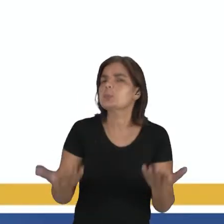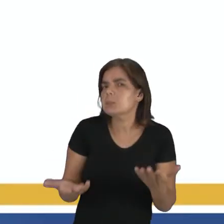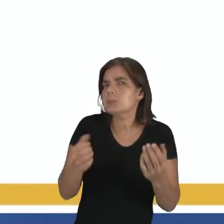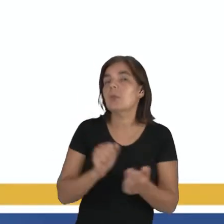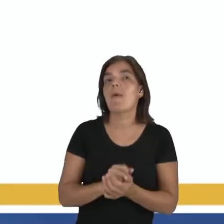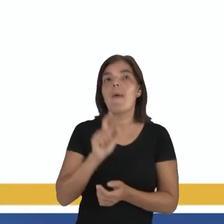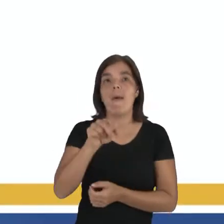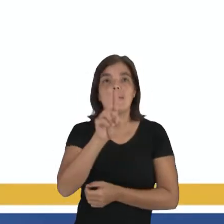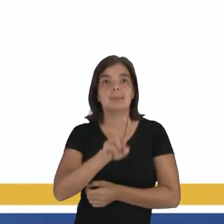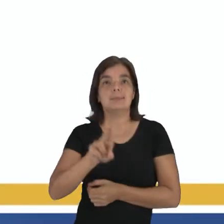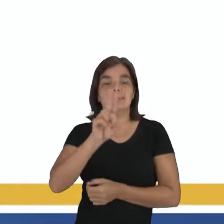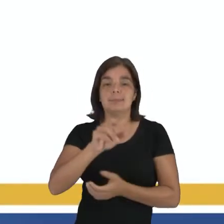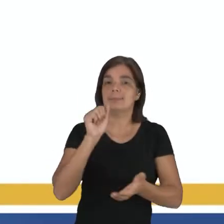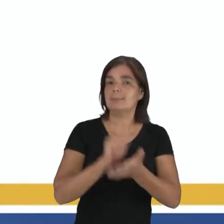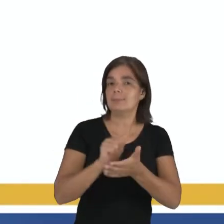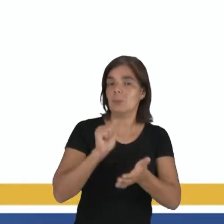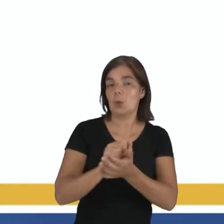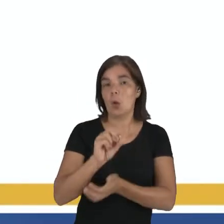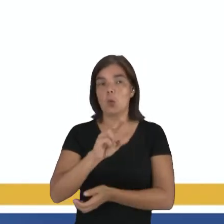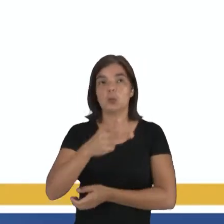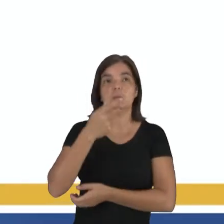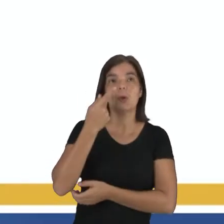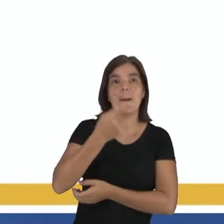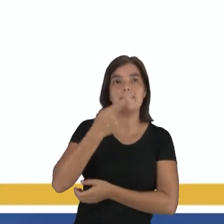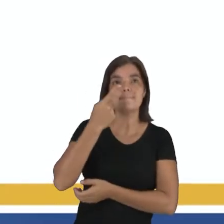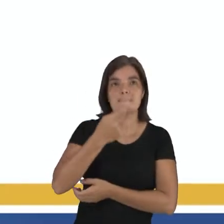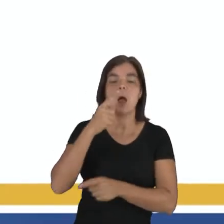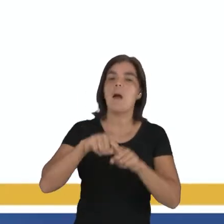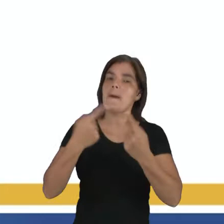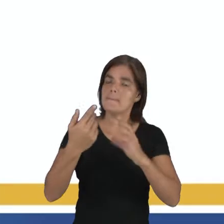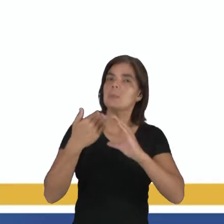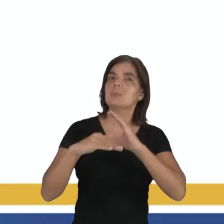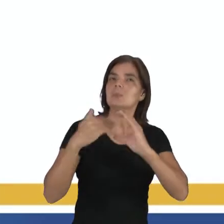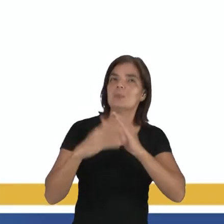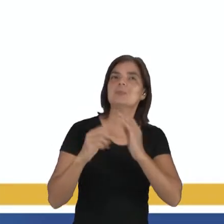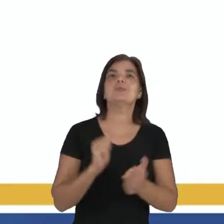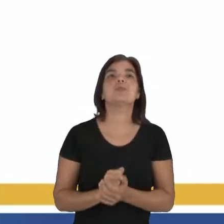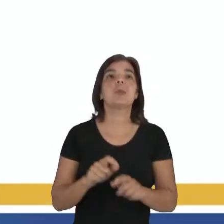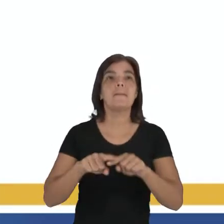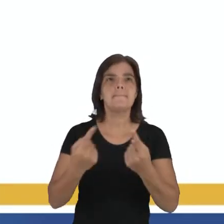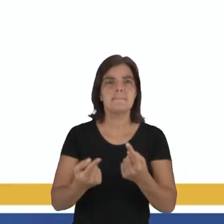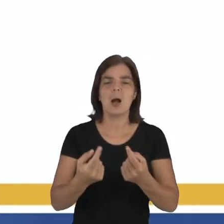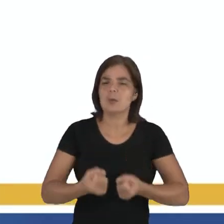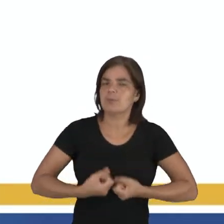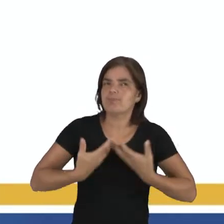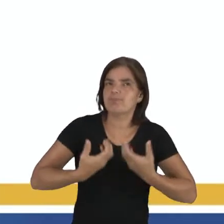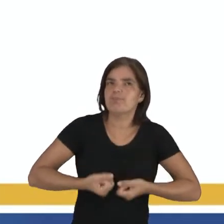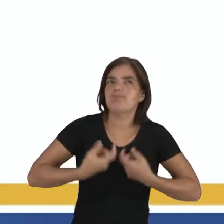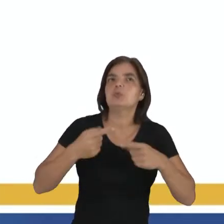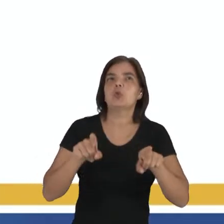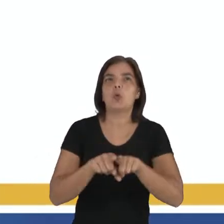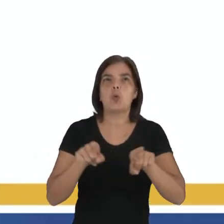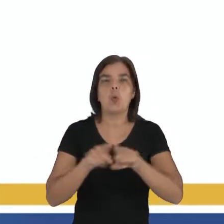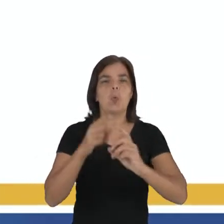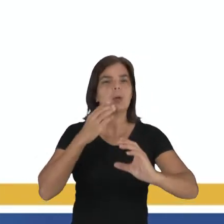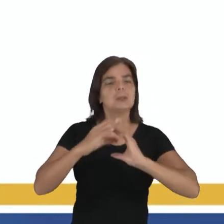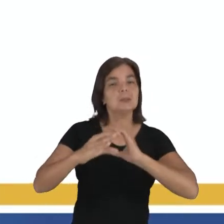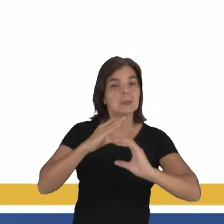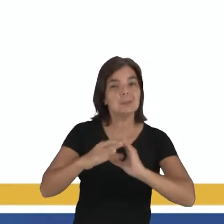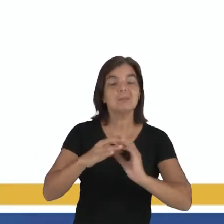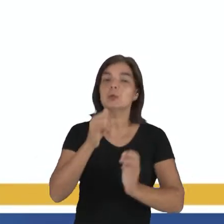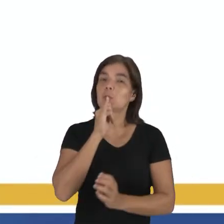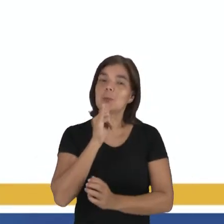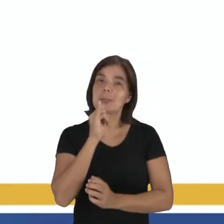estilísticos são usados na escrita ou na fala para realçar a mensagem, tornando-a mais expressiva, como